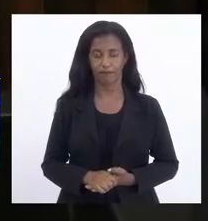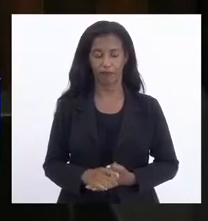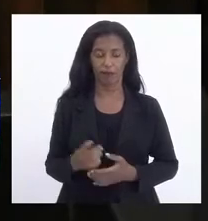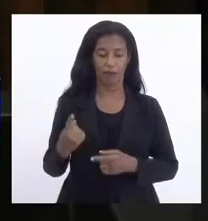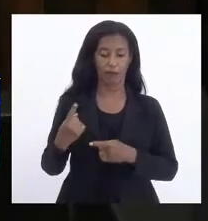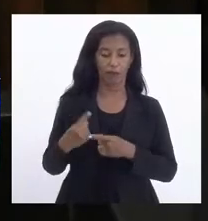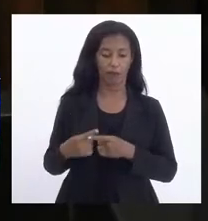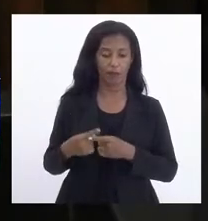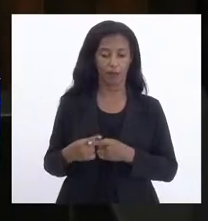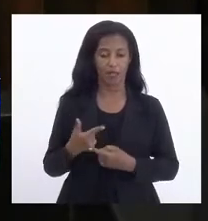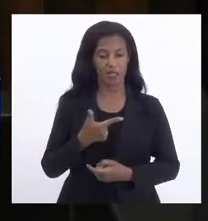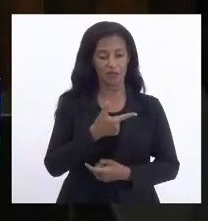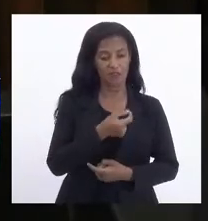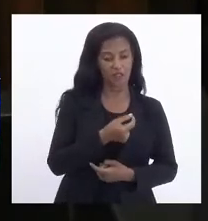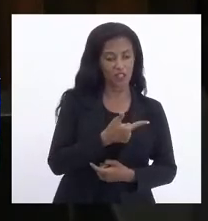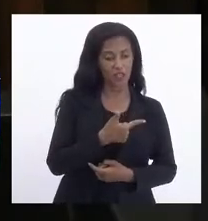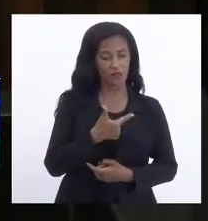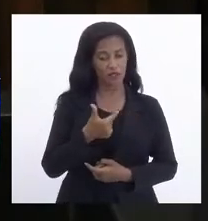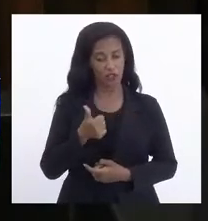Porque se em 21